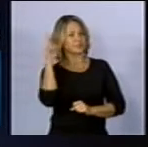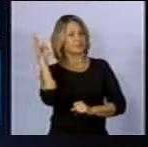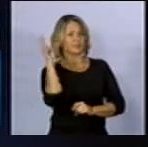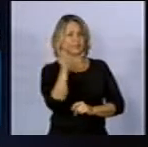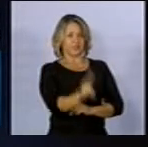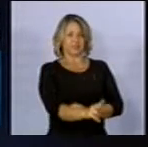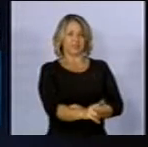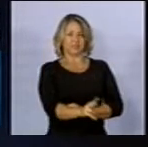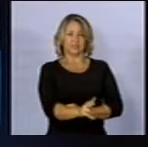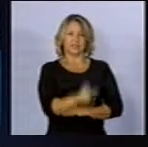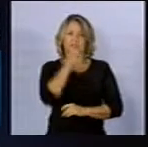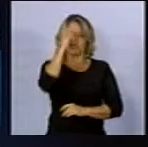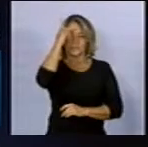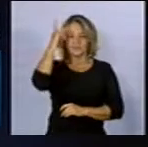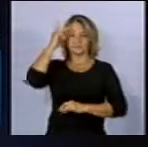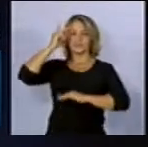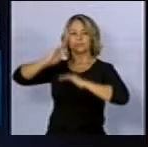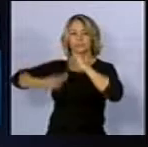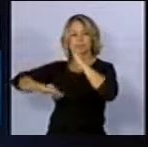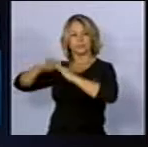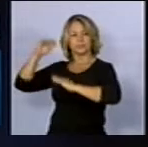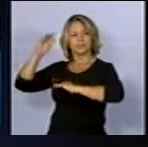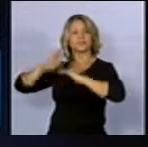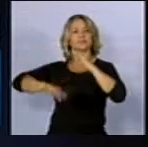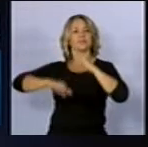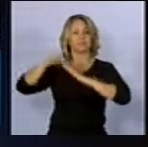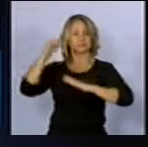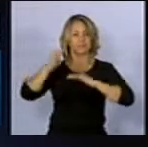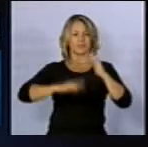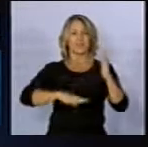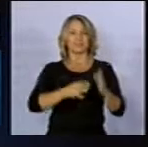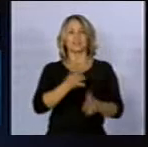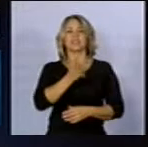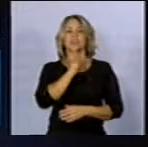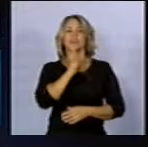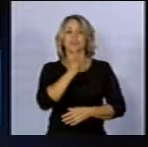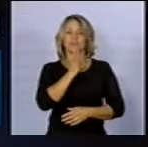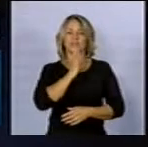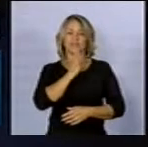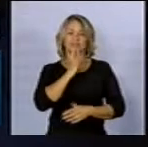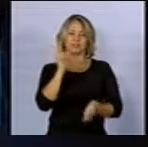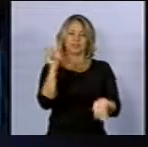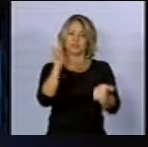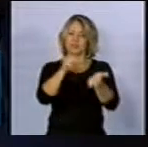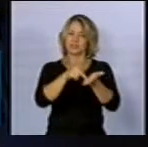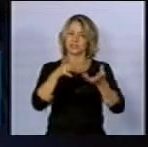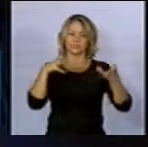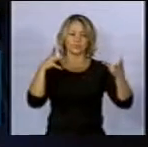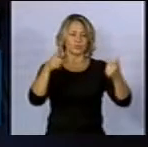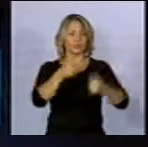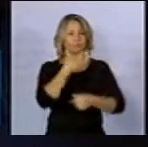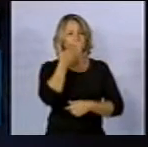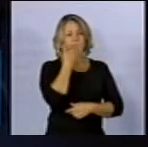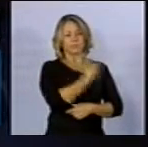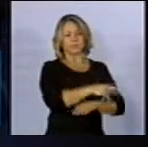pessoas e profissionais que conheçam de todo esses tipo de